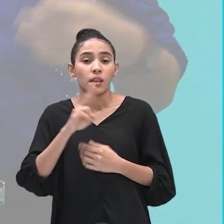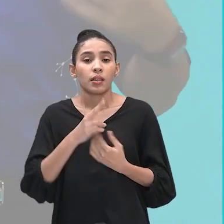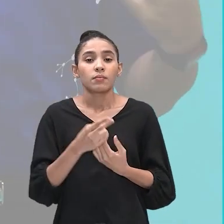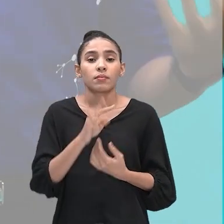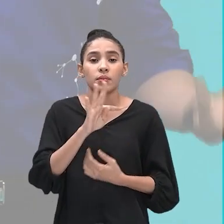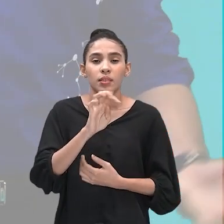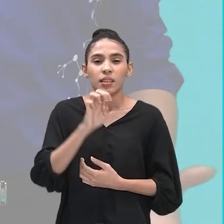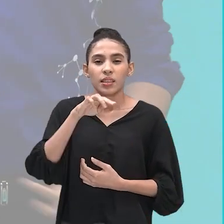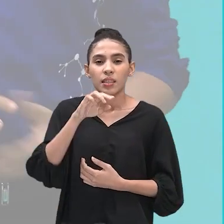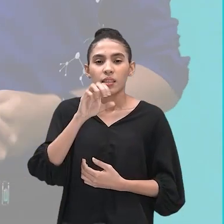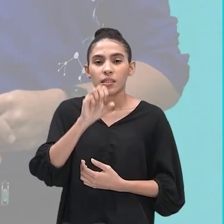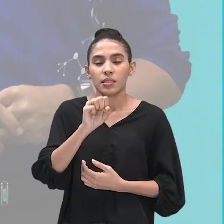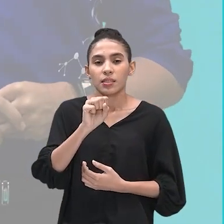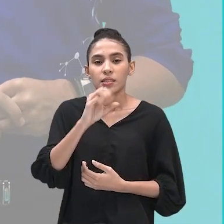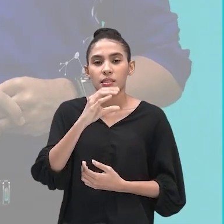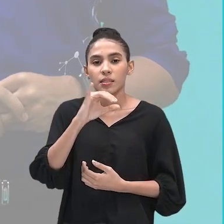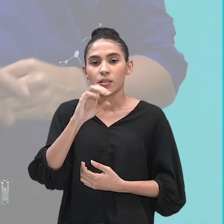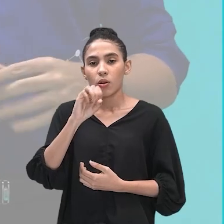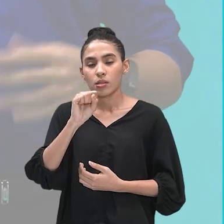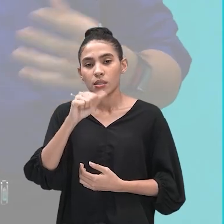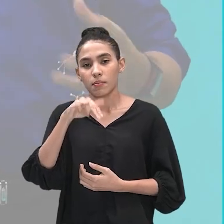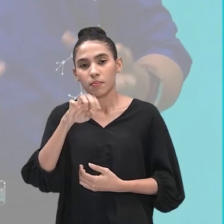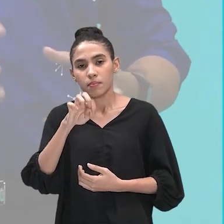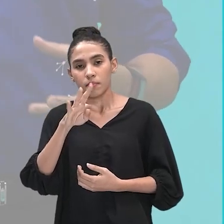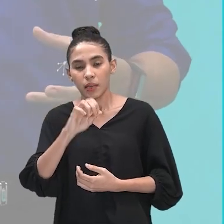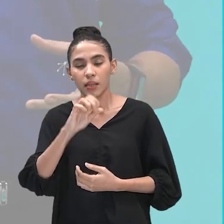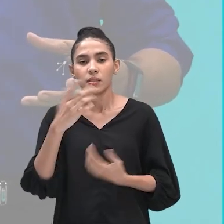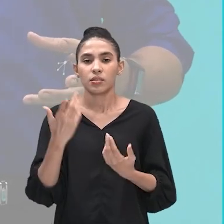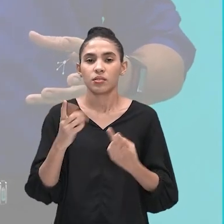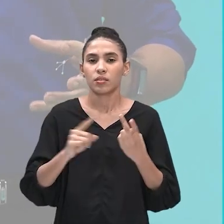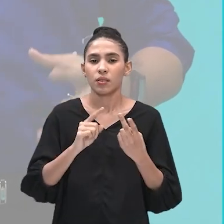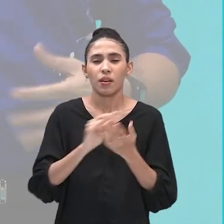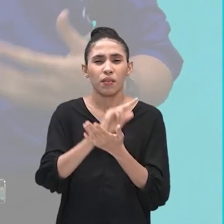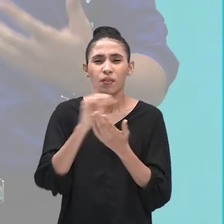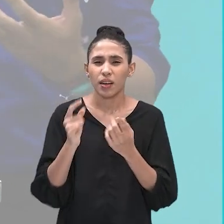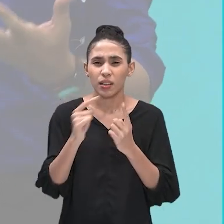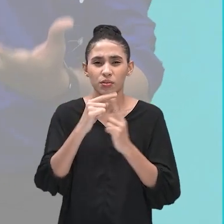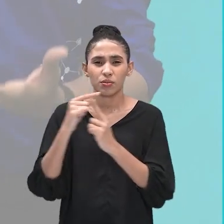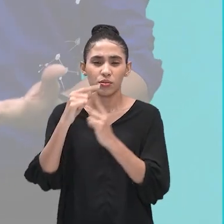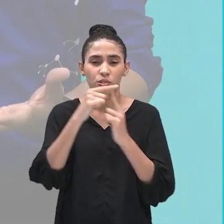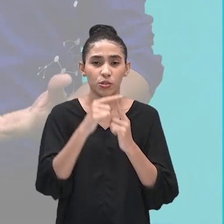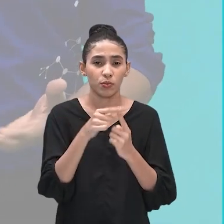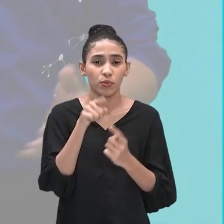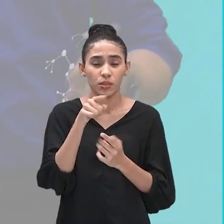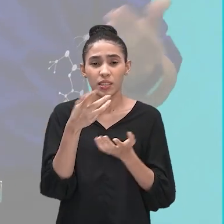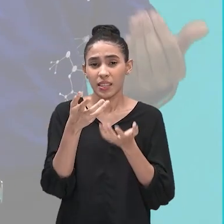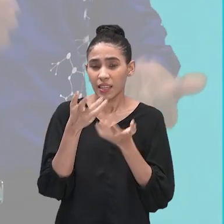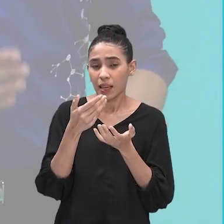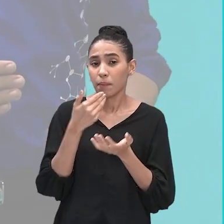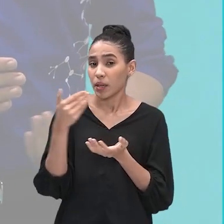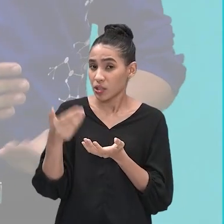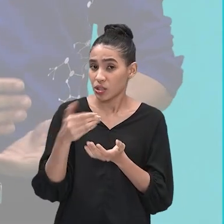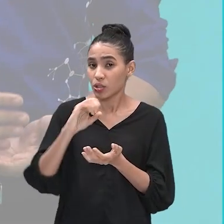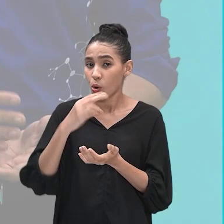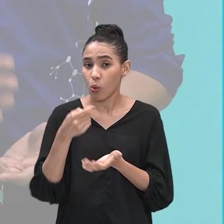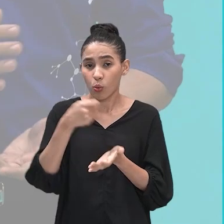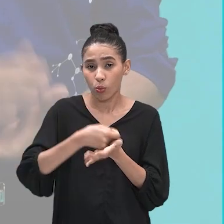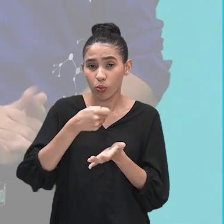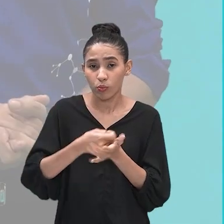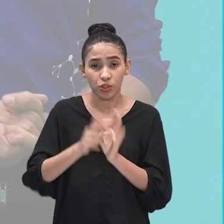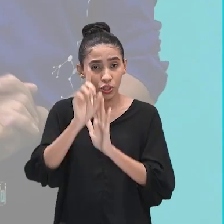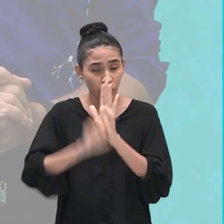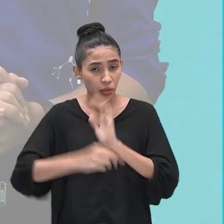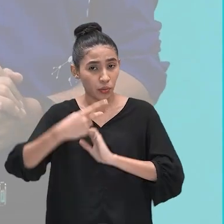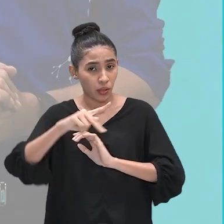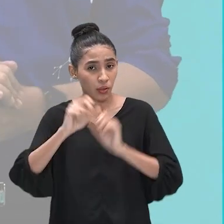atenciosamente, sem mais, né? Uma vez que você está reivindicando algo que é de direito